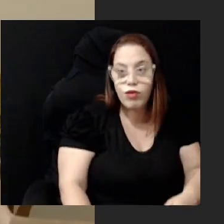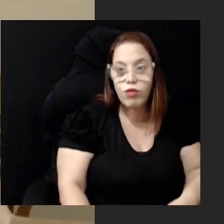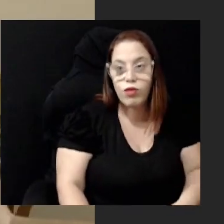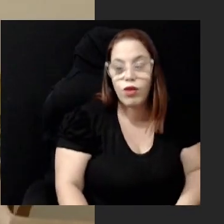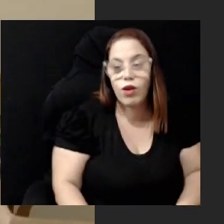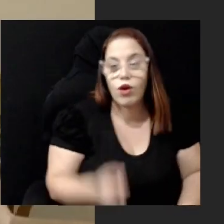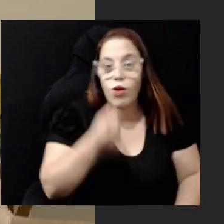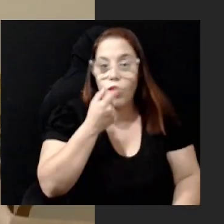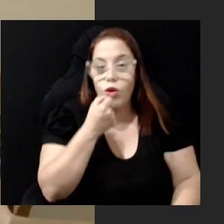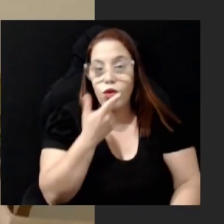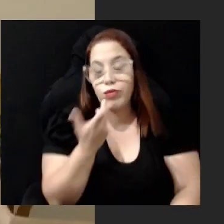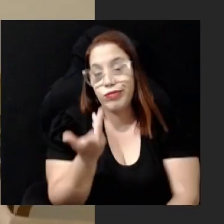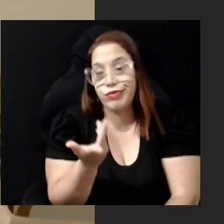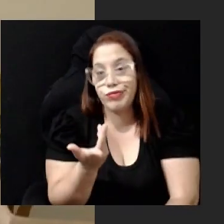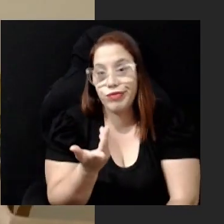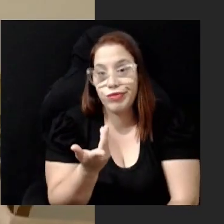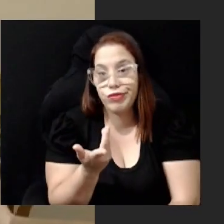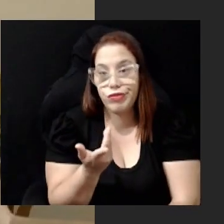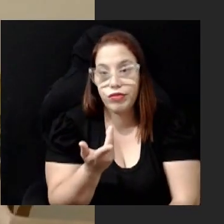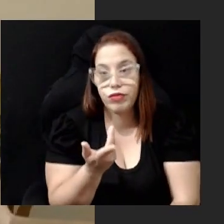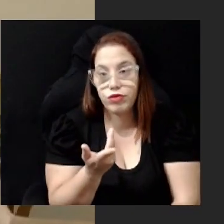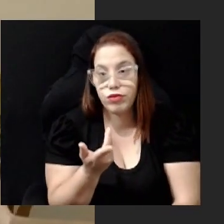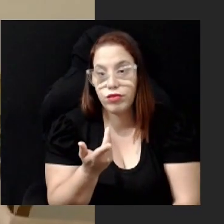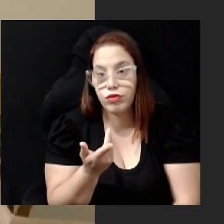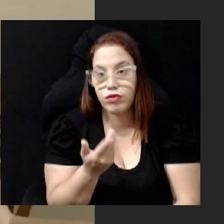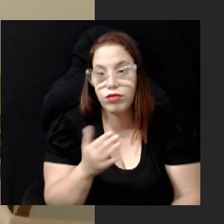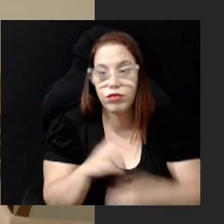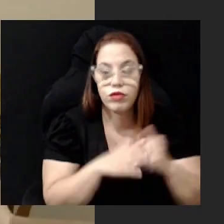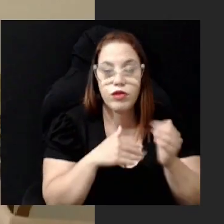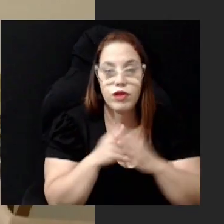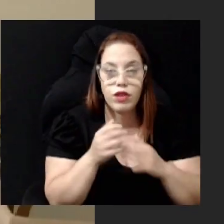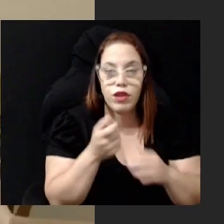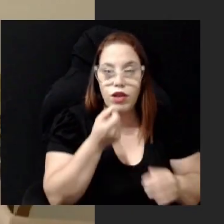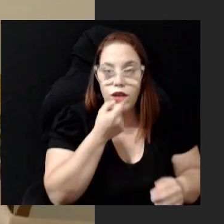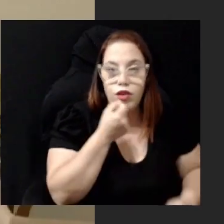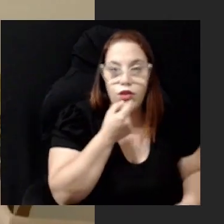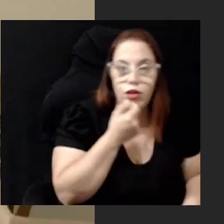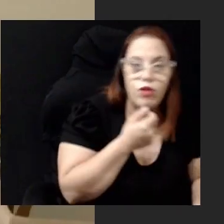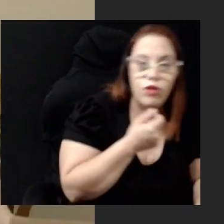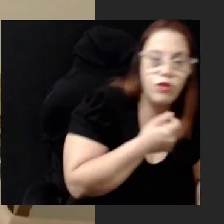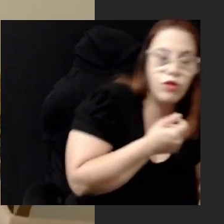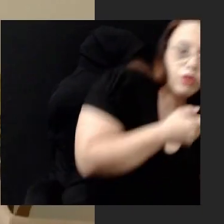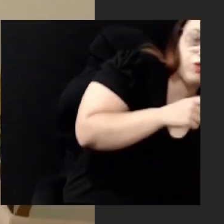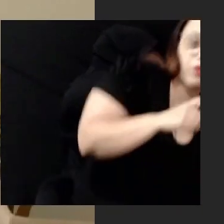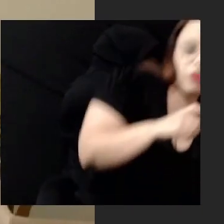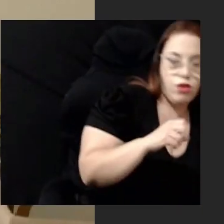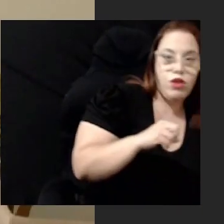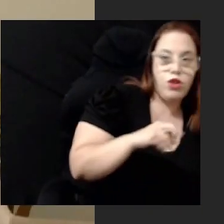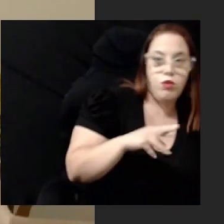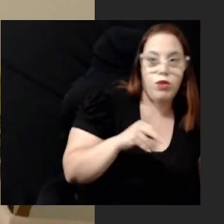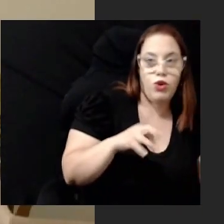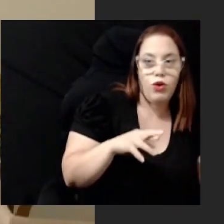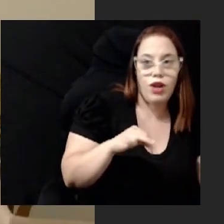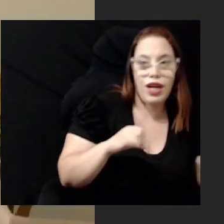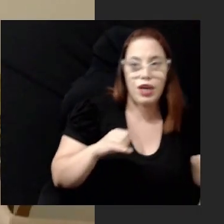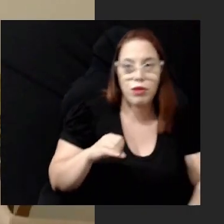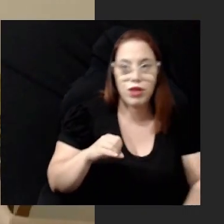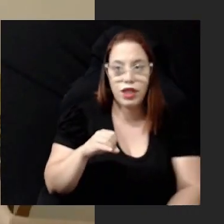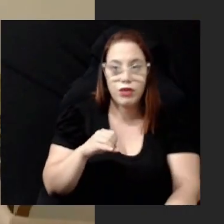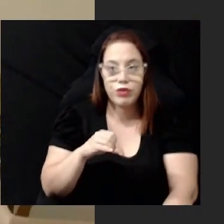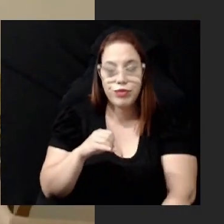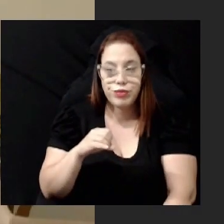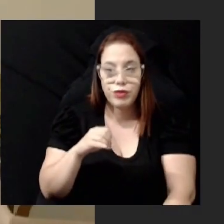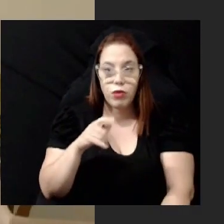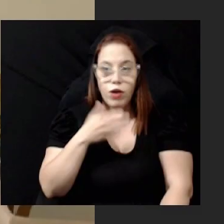aos analgésicos comuns. Então, você às vezes até começa a tratar analgésicos leves, como dipirona, paracetamol, tem